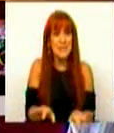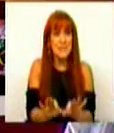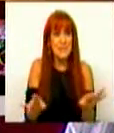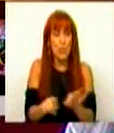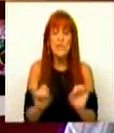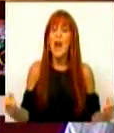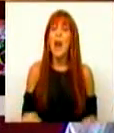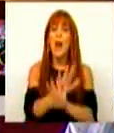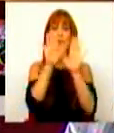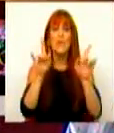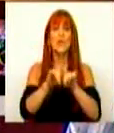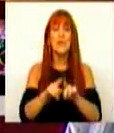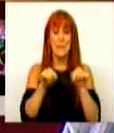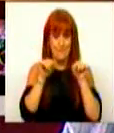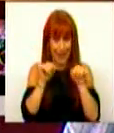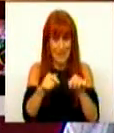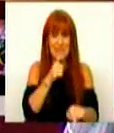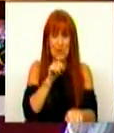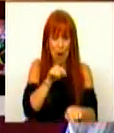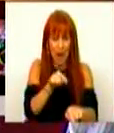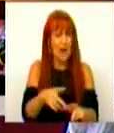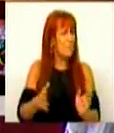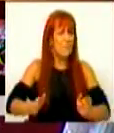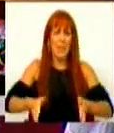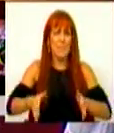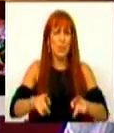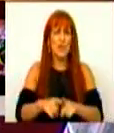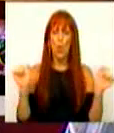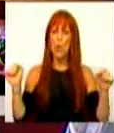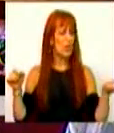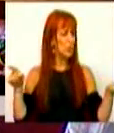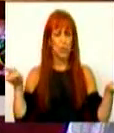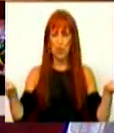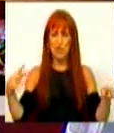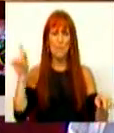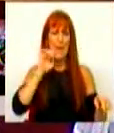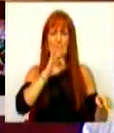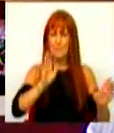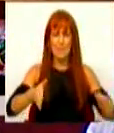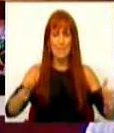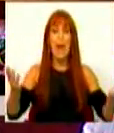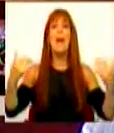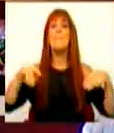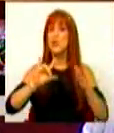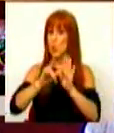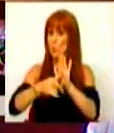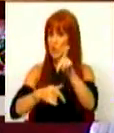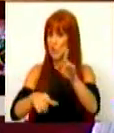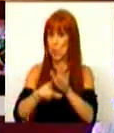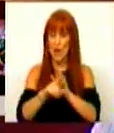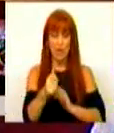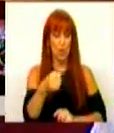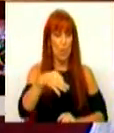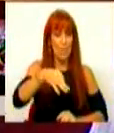a clarificação de que para essa decisão não é necessário o acordo mútuo dos progenitores. Mas o projeto de lei do